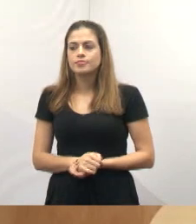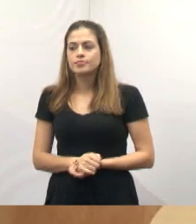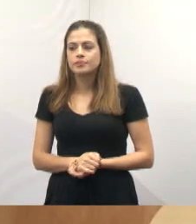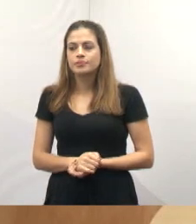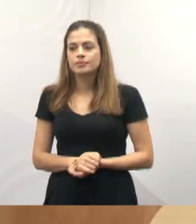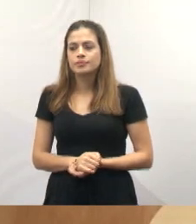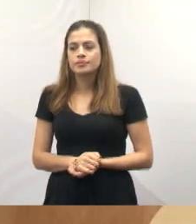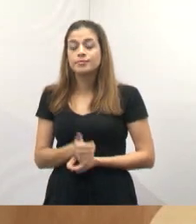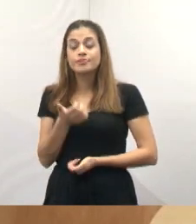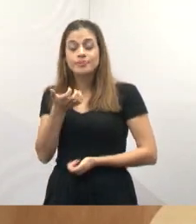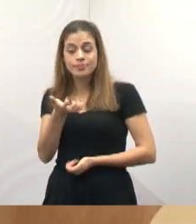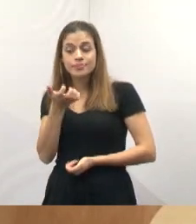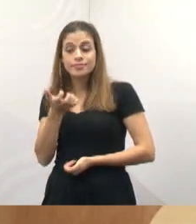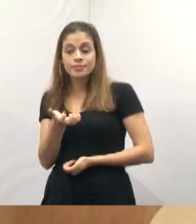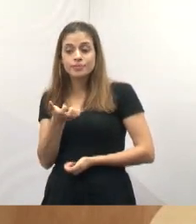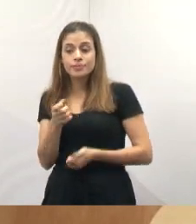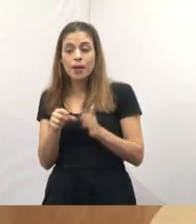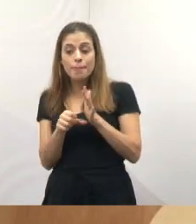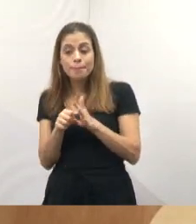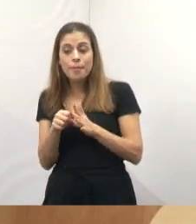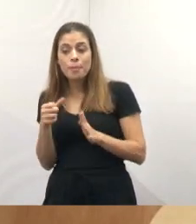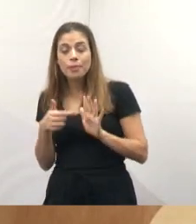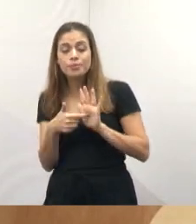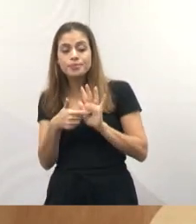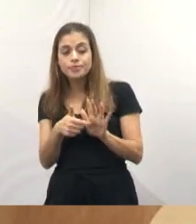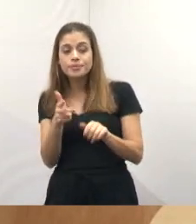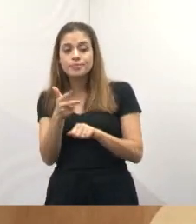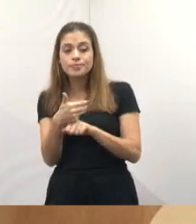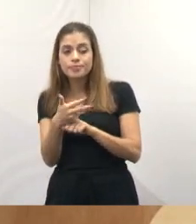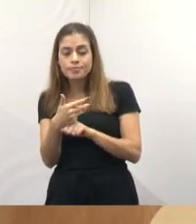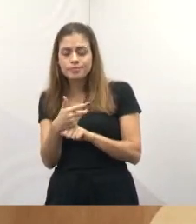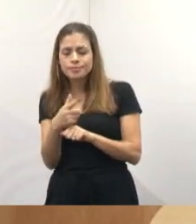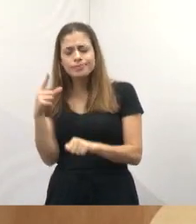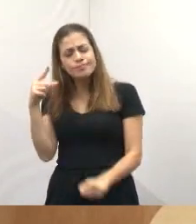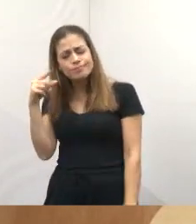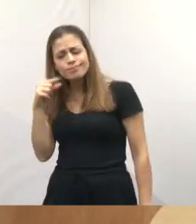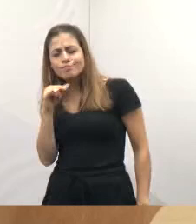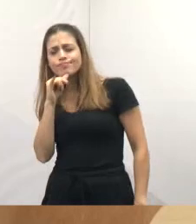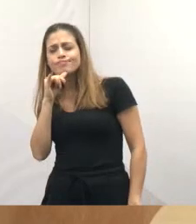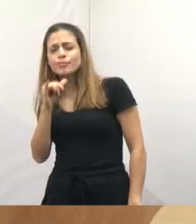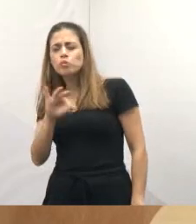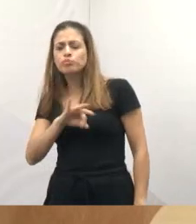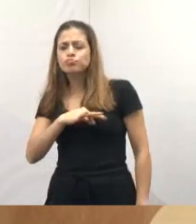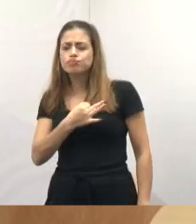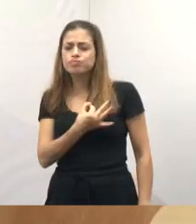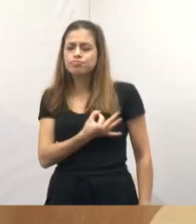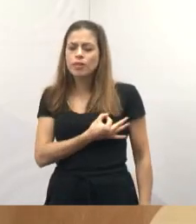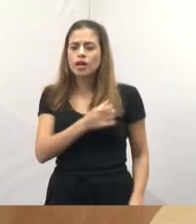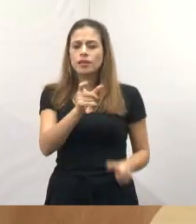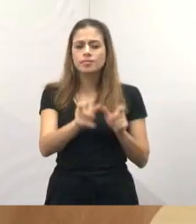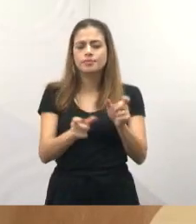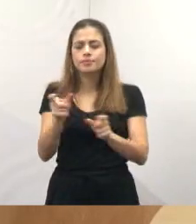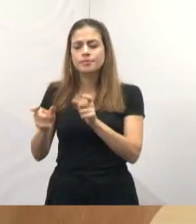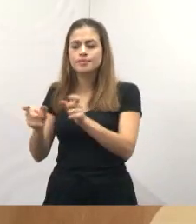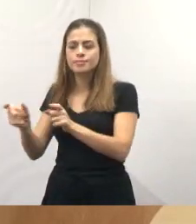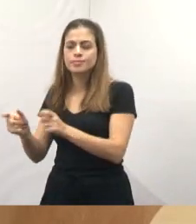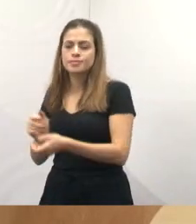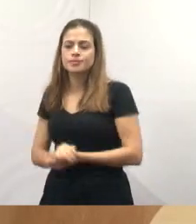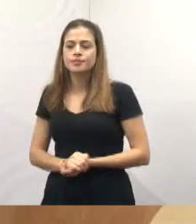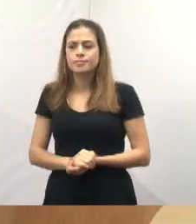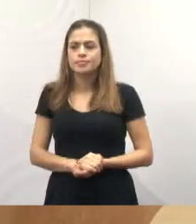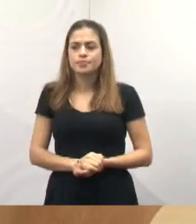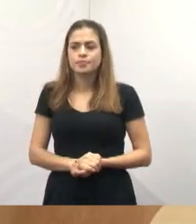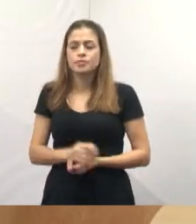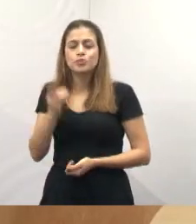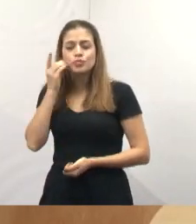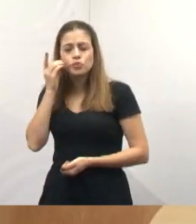Então, eu queria primeiro colocar esse vídeo para a gente falar um pouco sobre a dignidade das pessoas, né? O